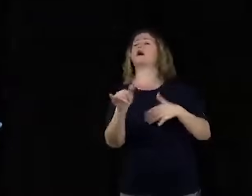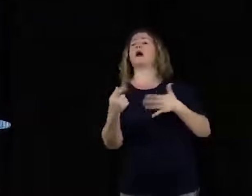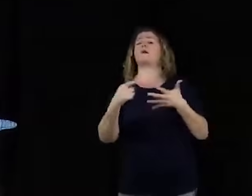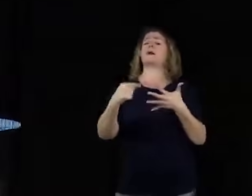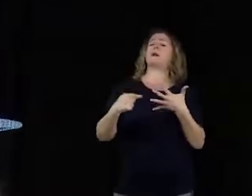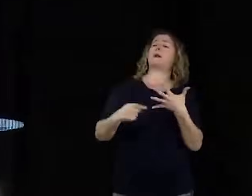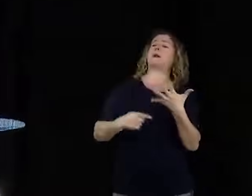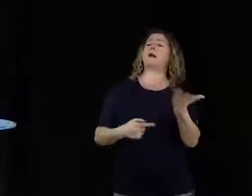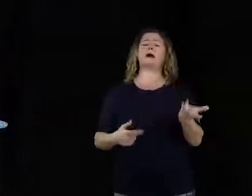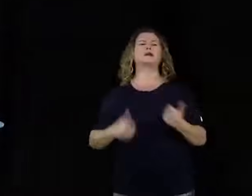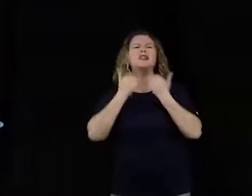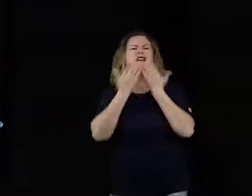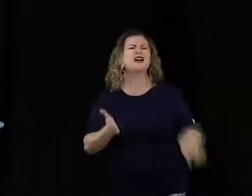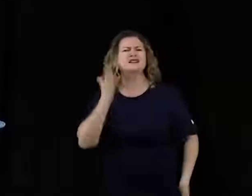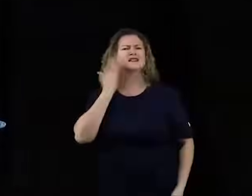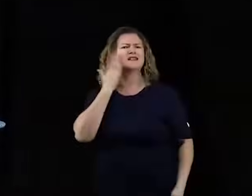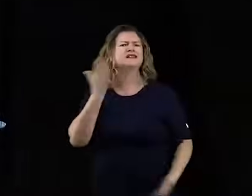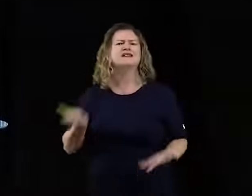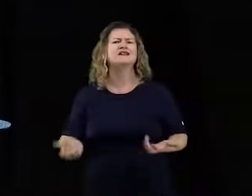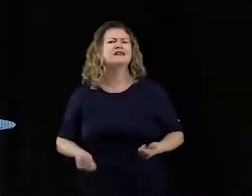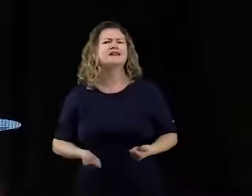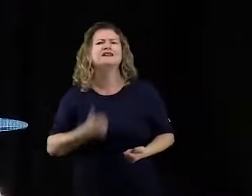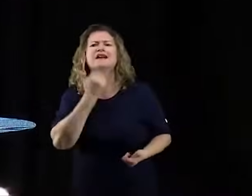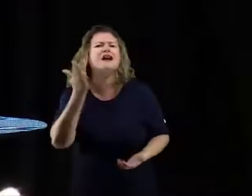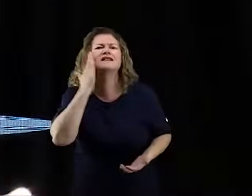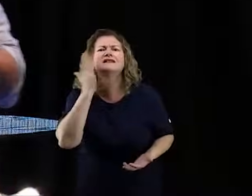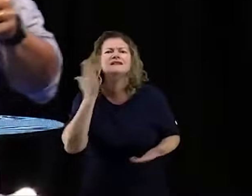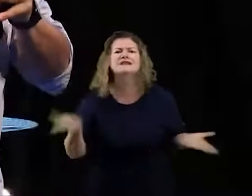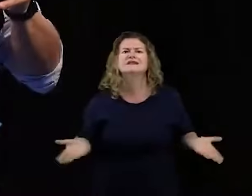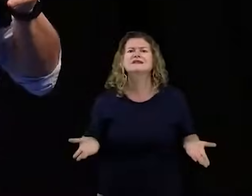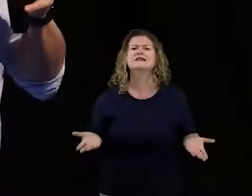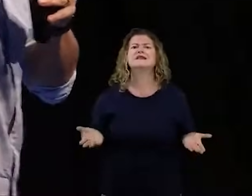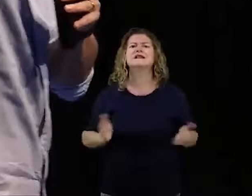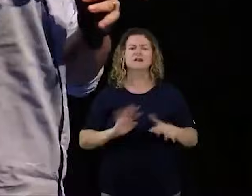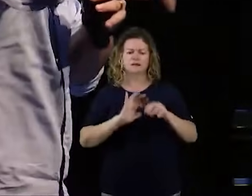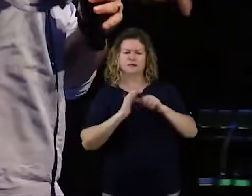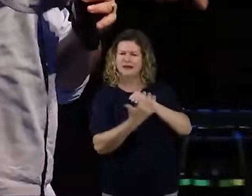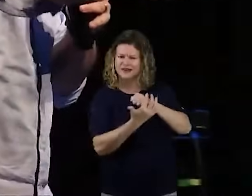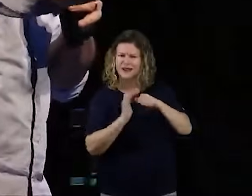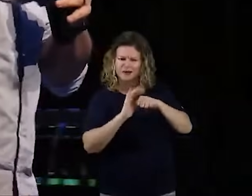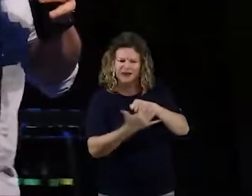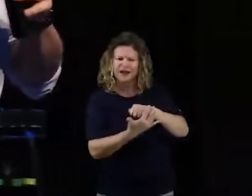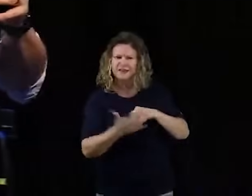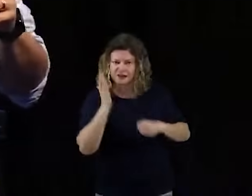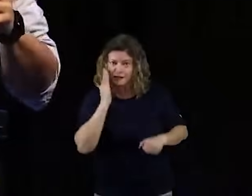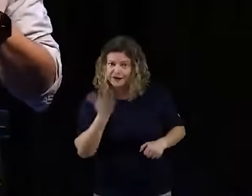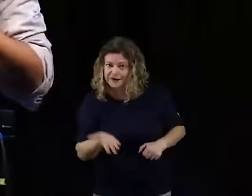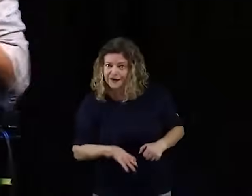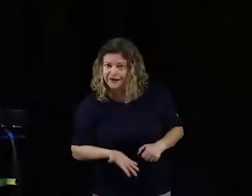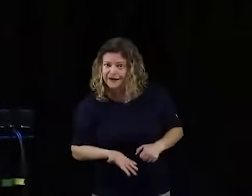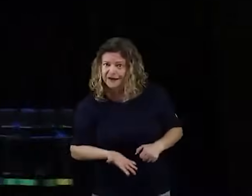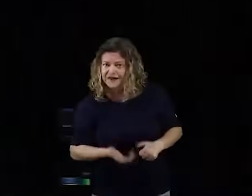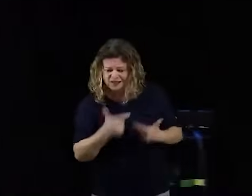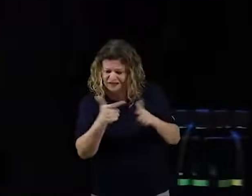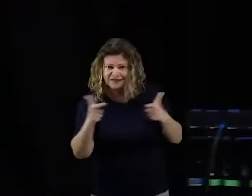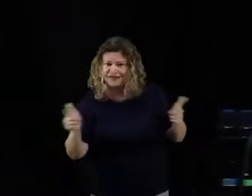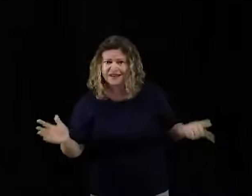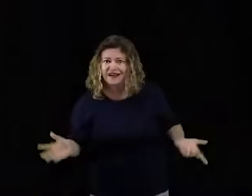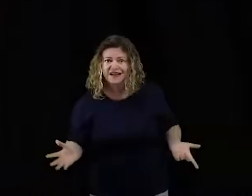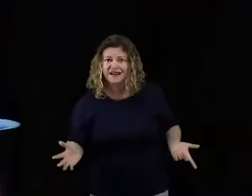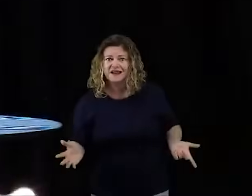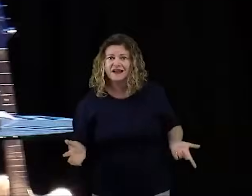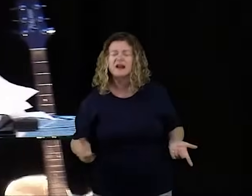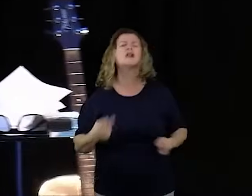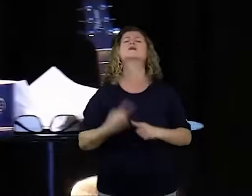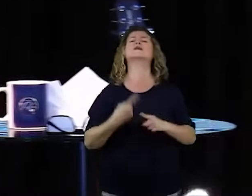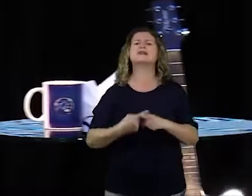ninguém adivinhou a pandemia pode procurar procura no YouTube aí os adivinhos de 2019 sabe por quê